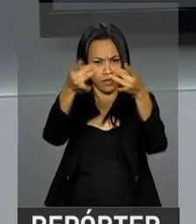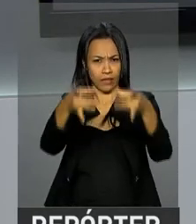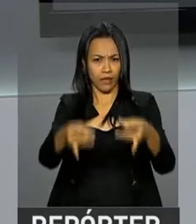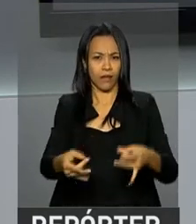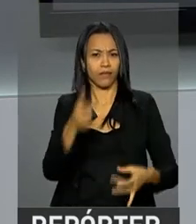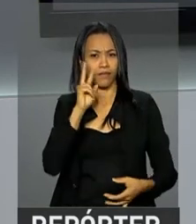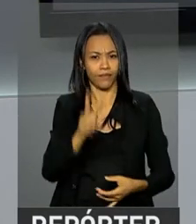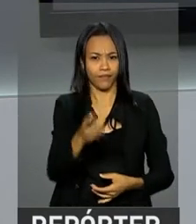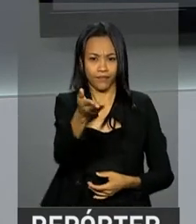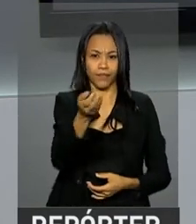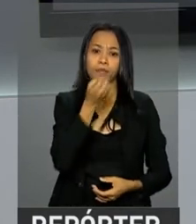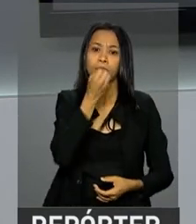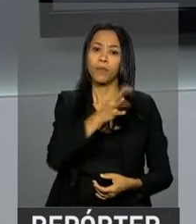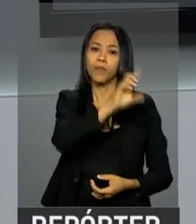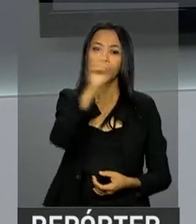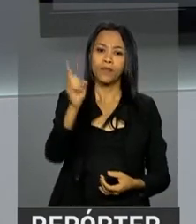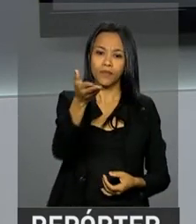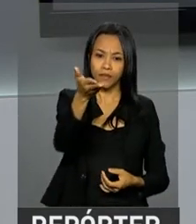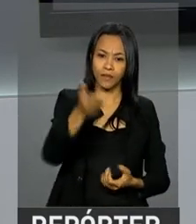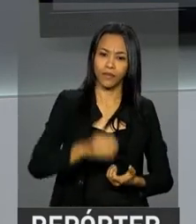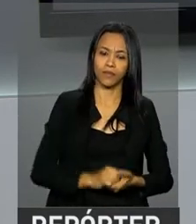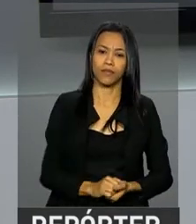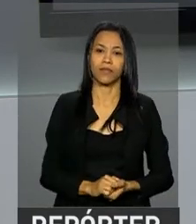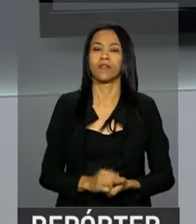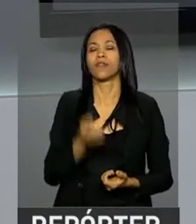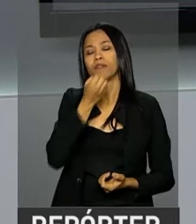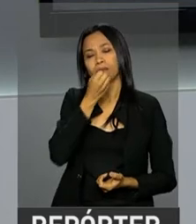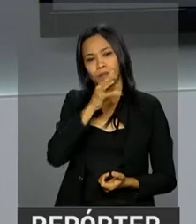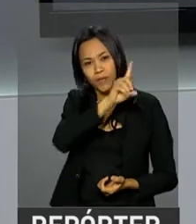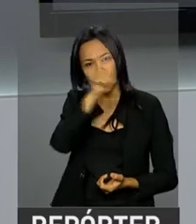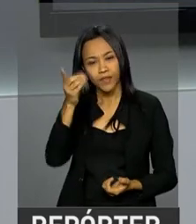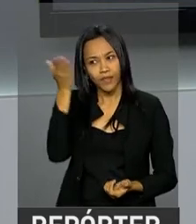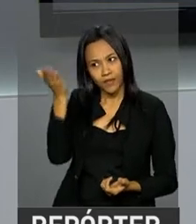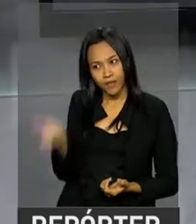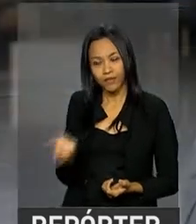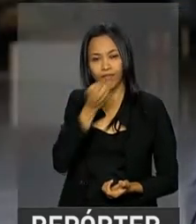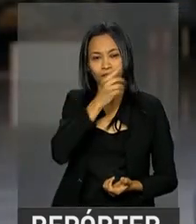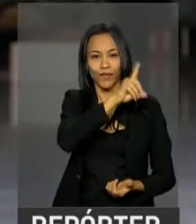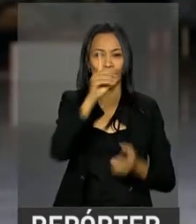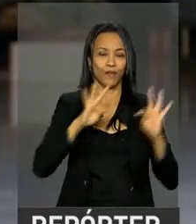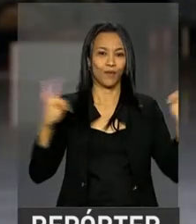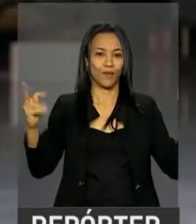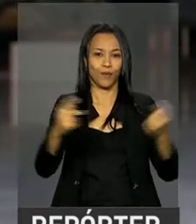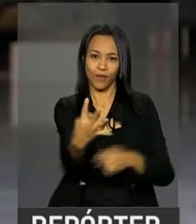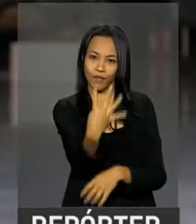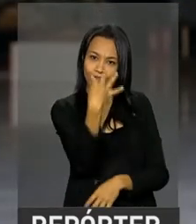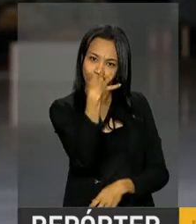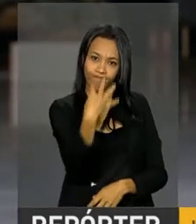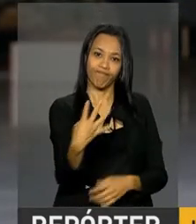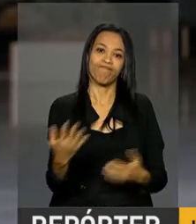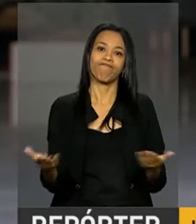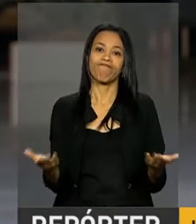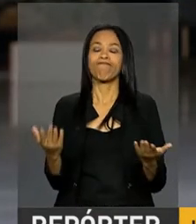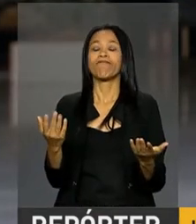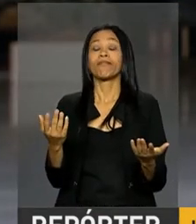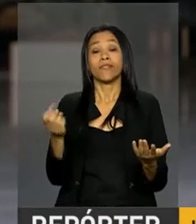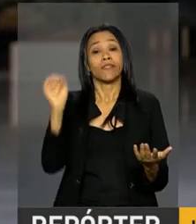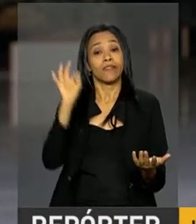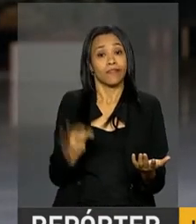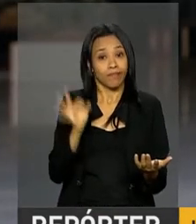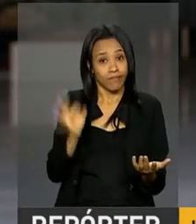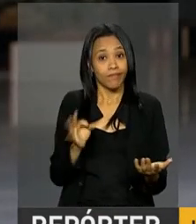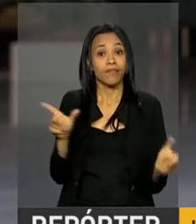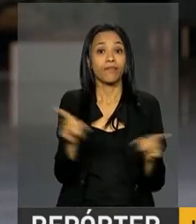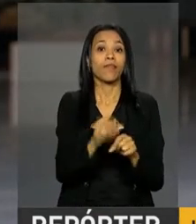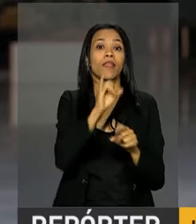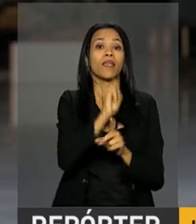gente bom dia pessoal bom dia carolina você a todos que nos assistem exatamente é o ipca-15